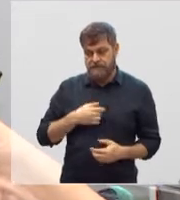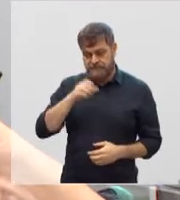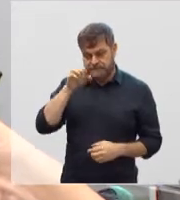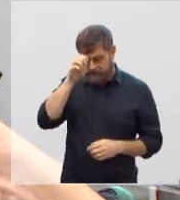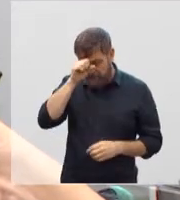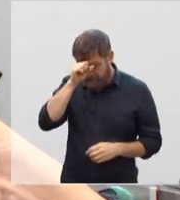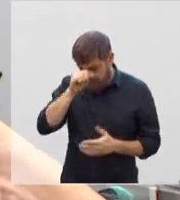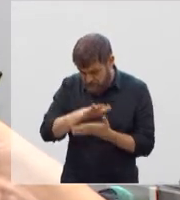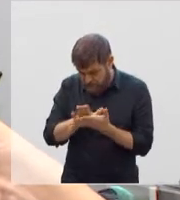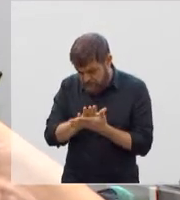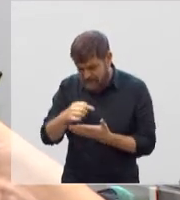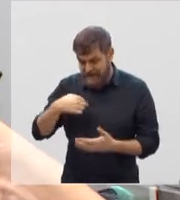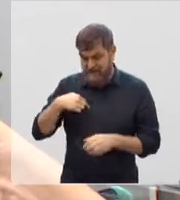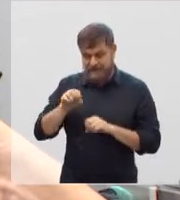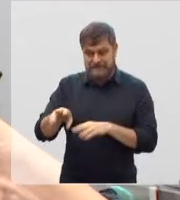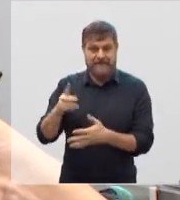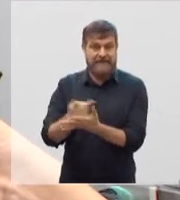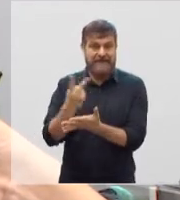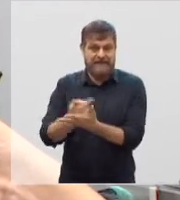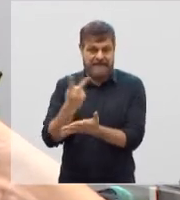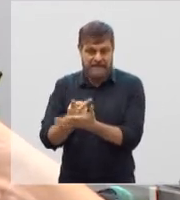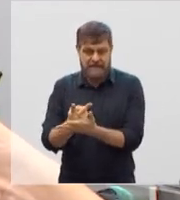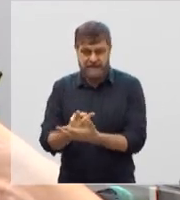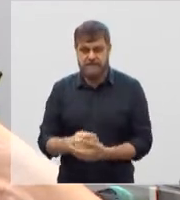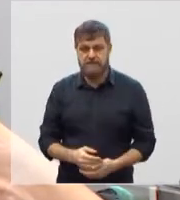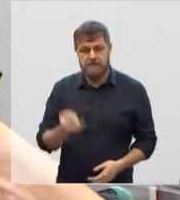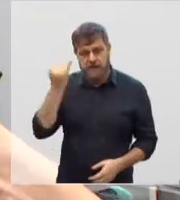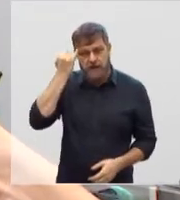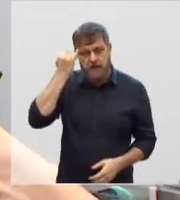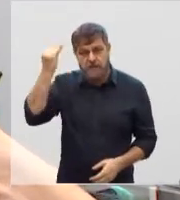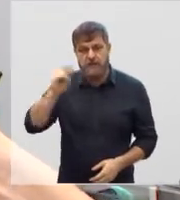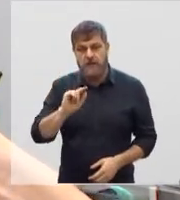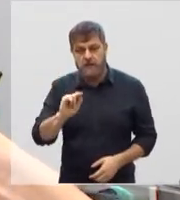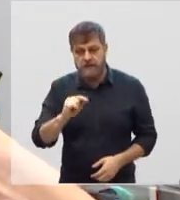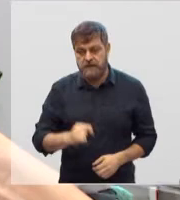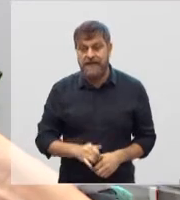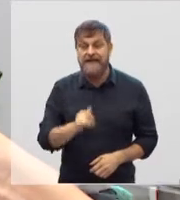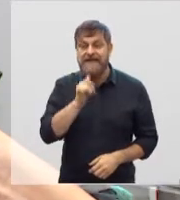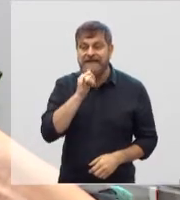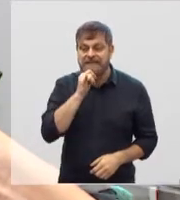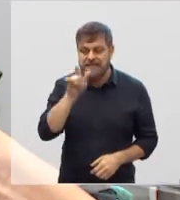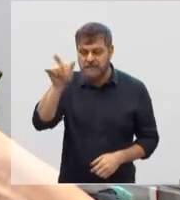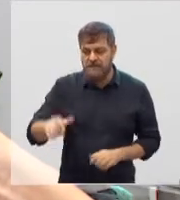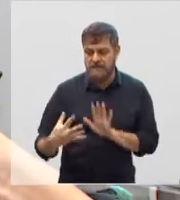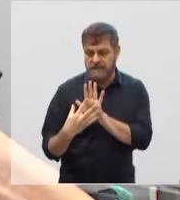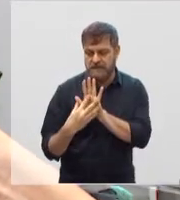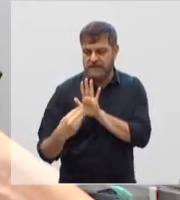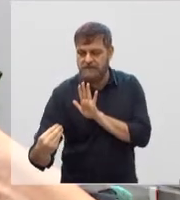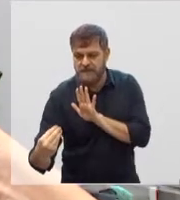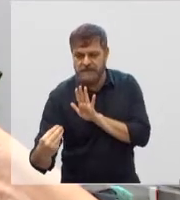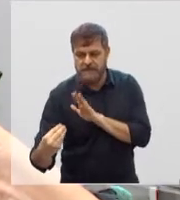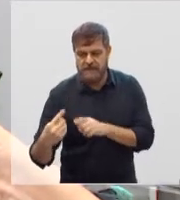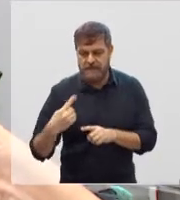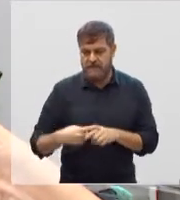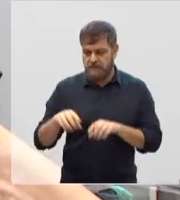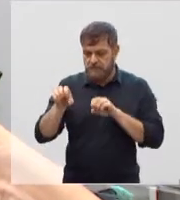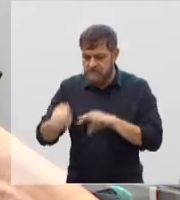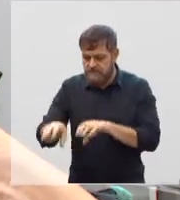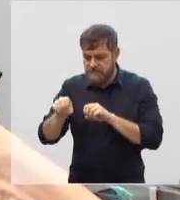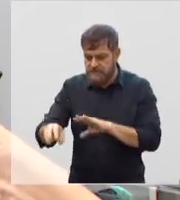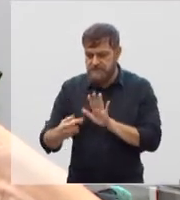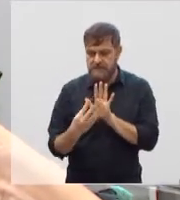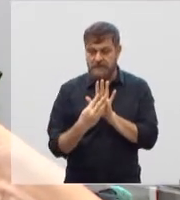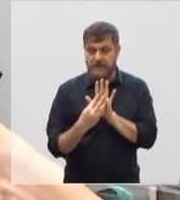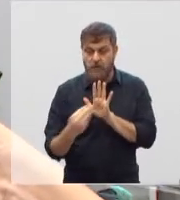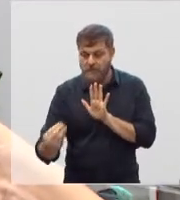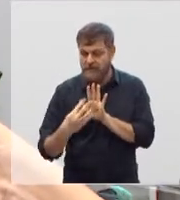não ensinei. Então, é a ideia da pedagogia que nós chamamos do exemplo. Se aprende porque eu